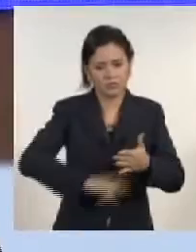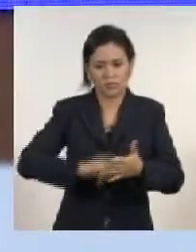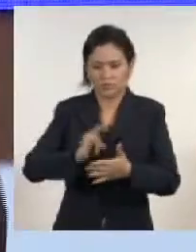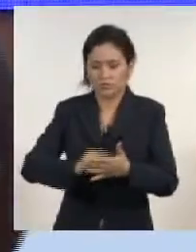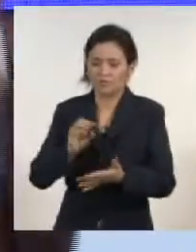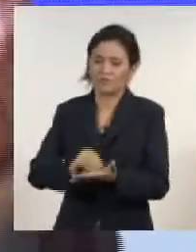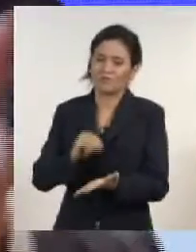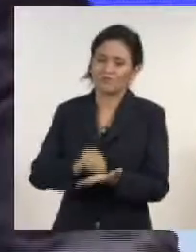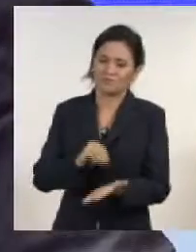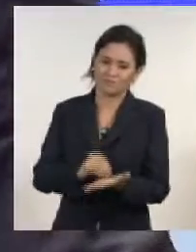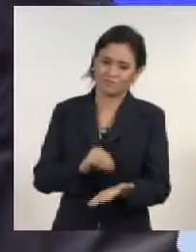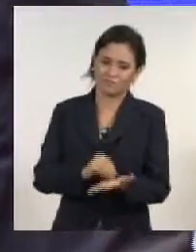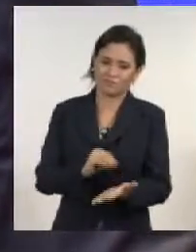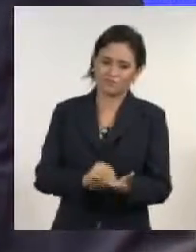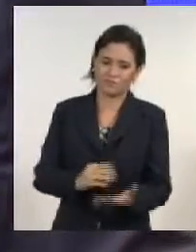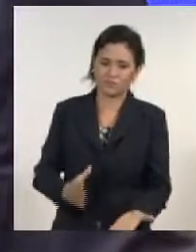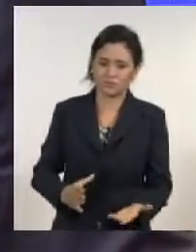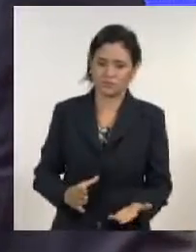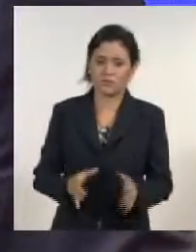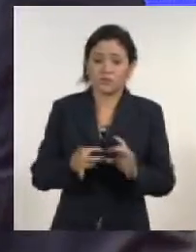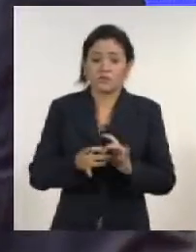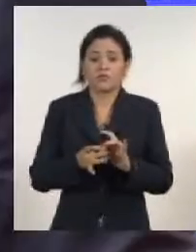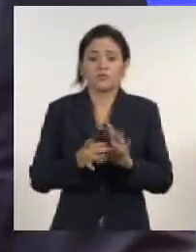exemplo, autorização para uso da água.